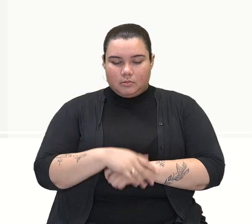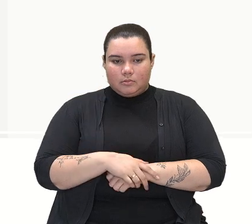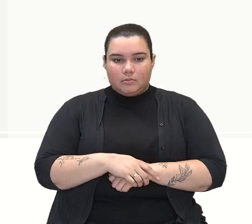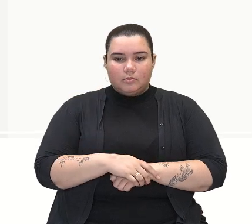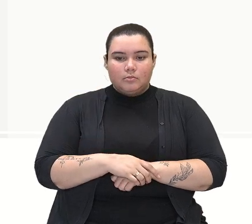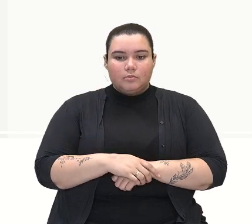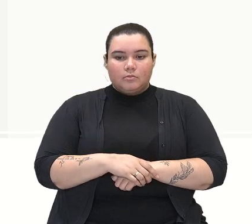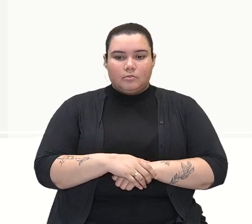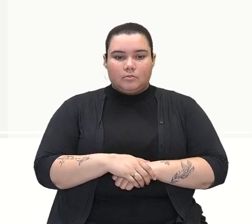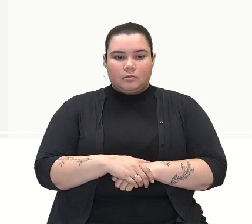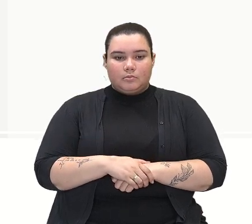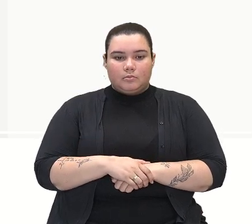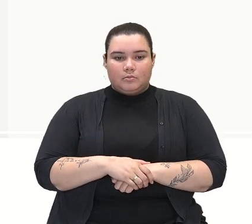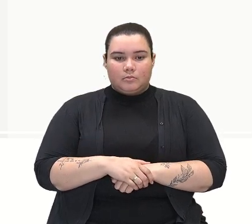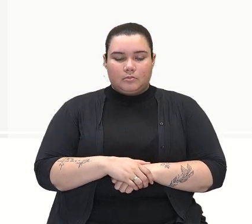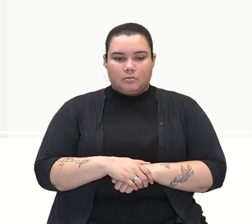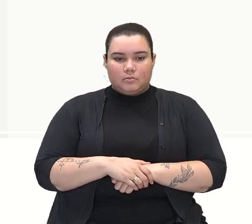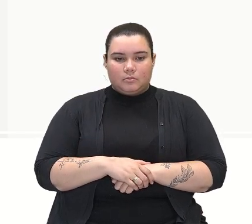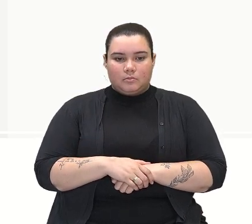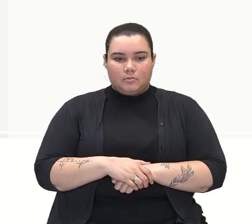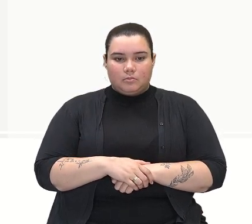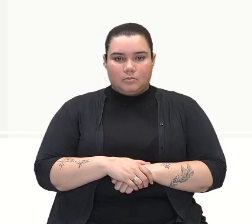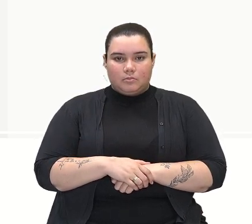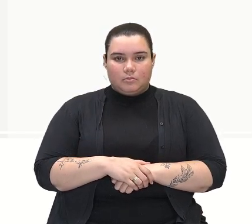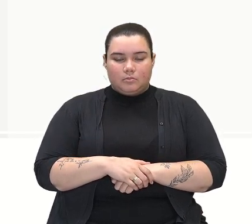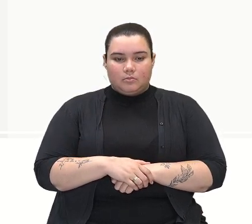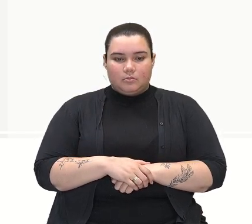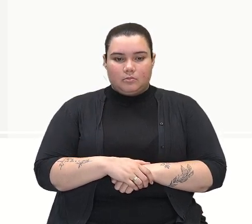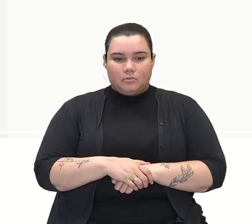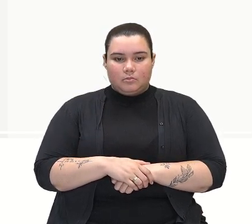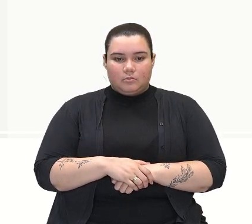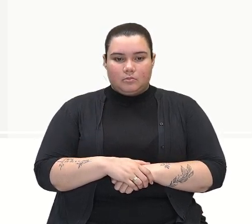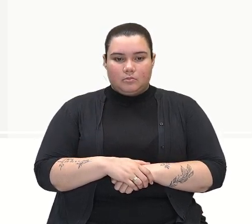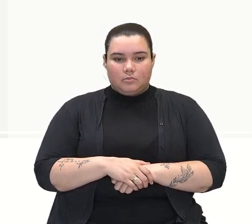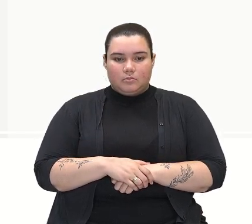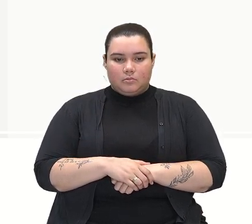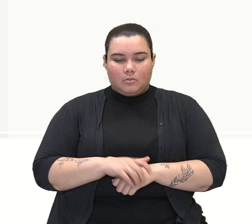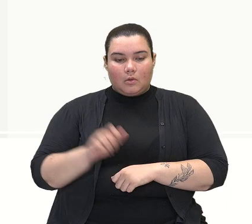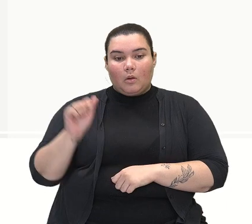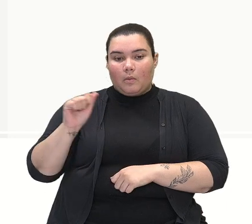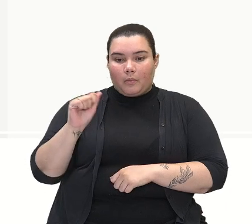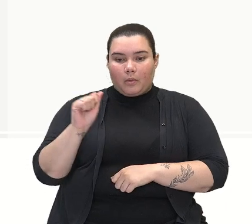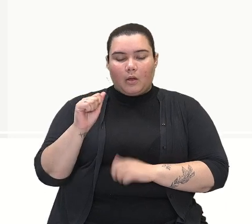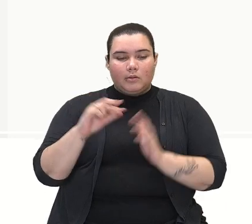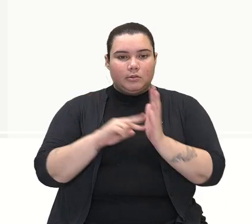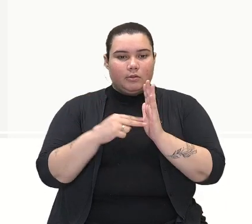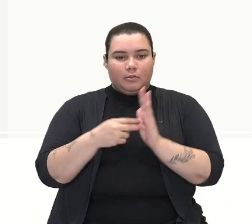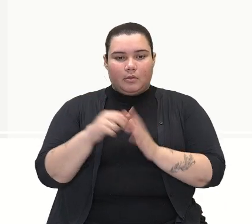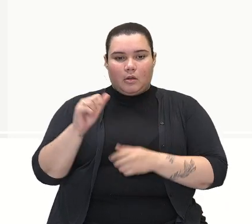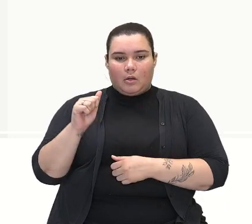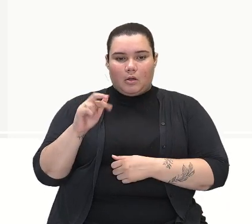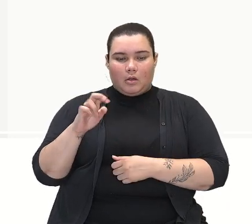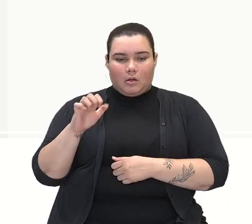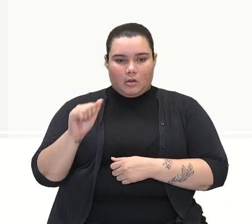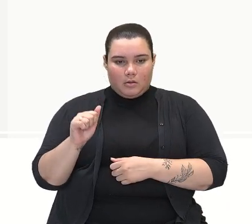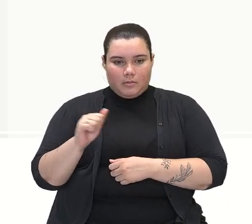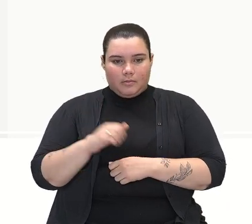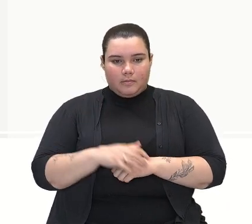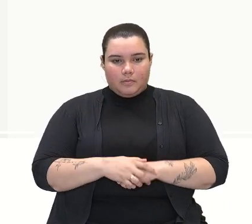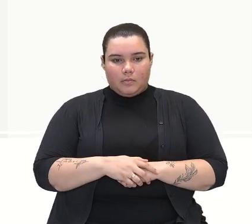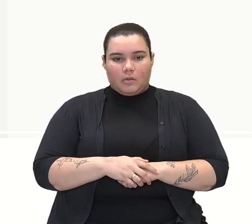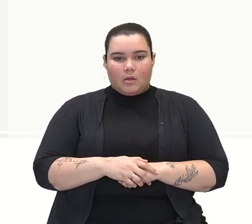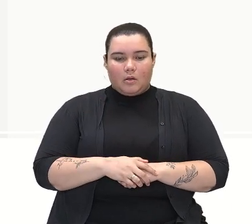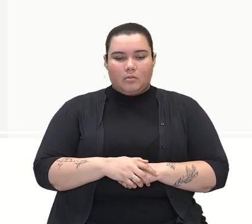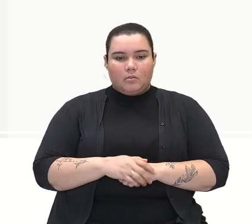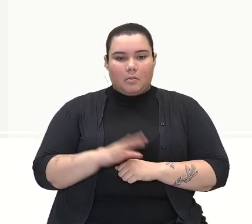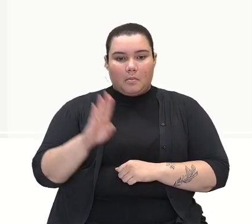ó. Toda essa região interna, né? A área do trapézio calcula-se então como base